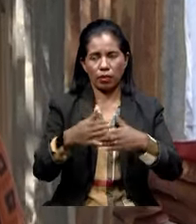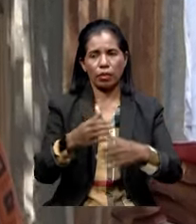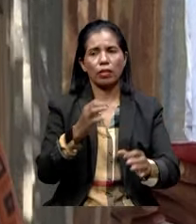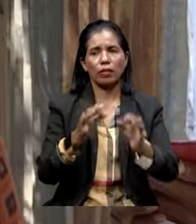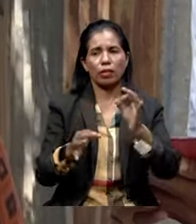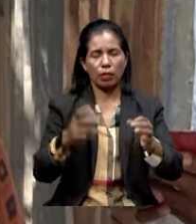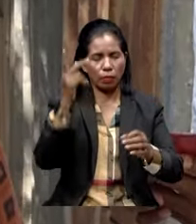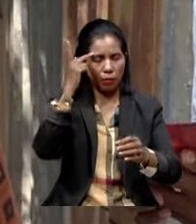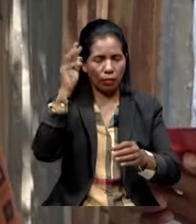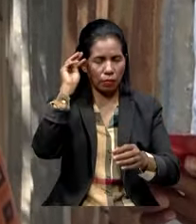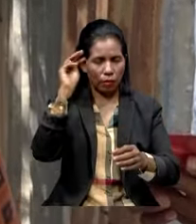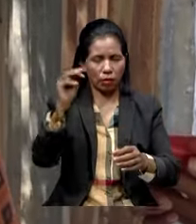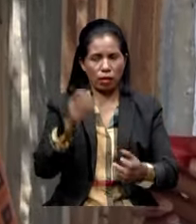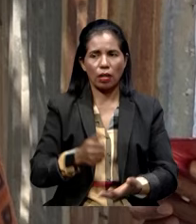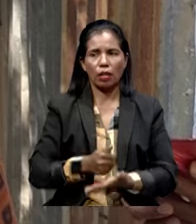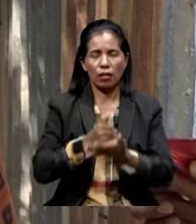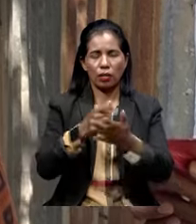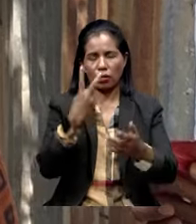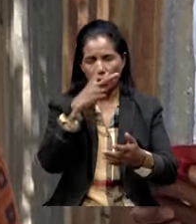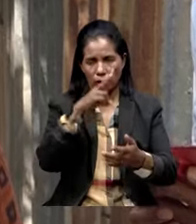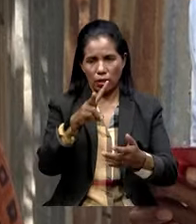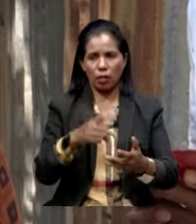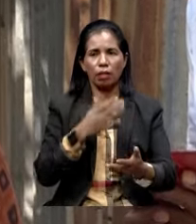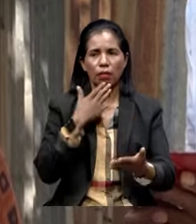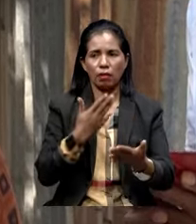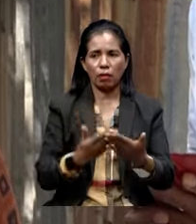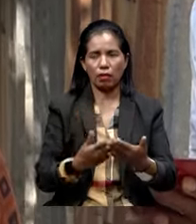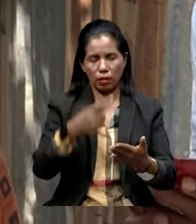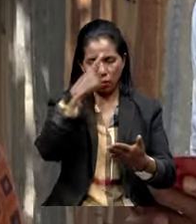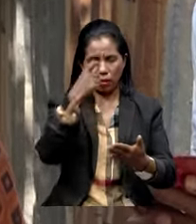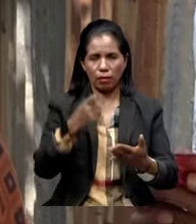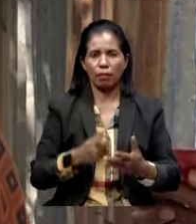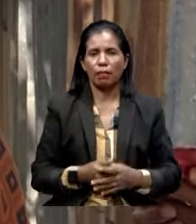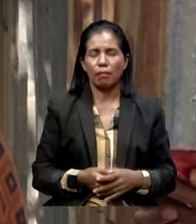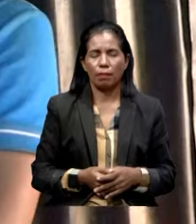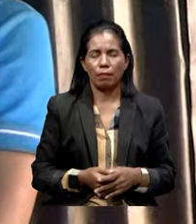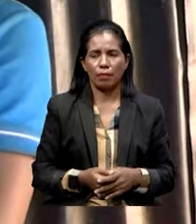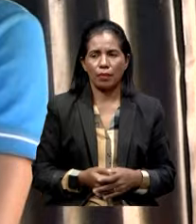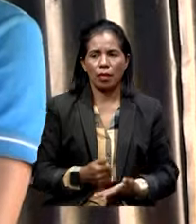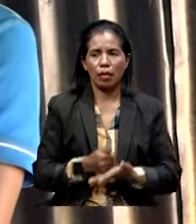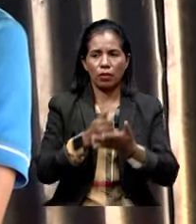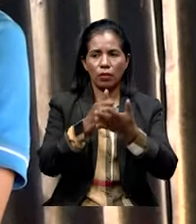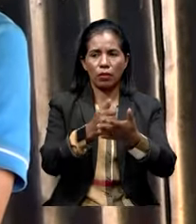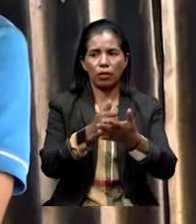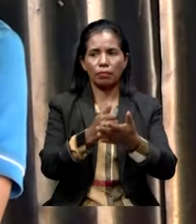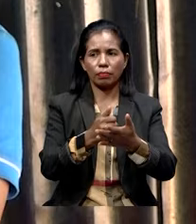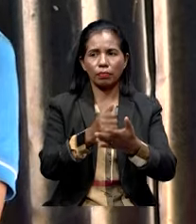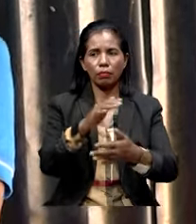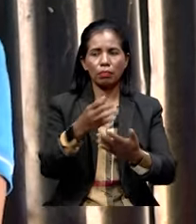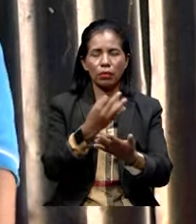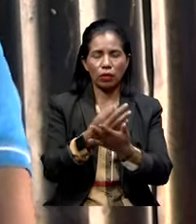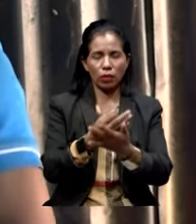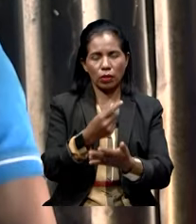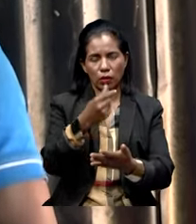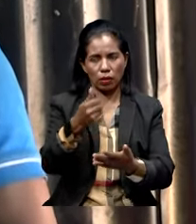nai permero ministro mas acompanha tani dani dia klio tamba apu e sire humanitaria osan utuana